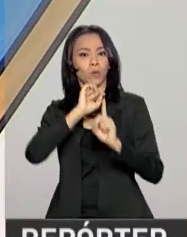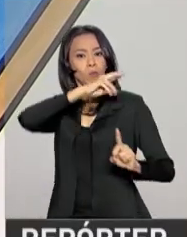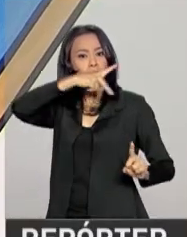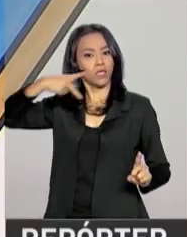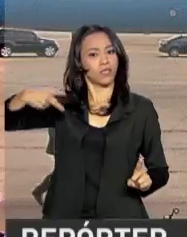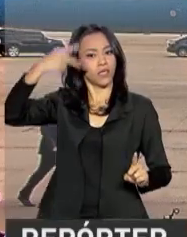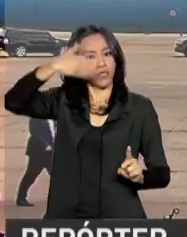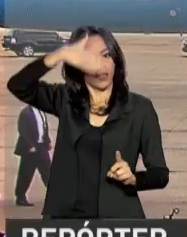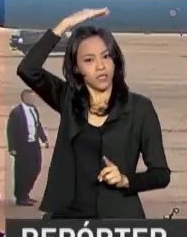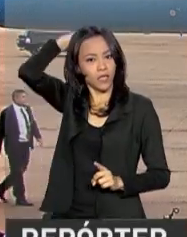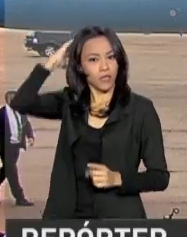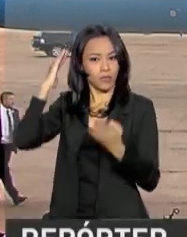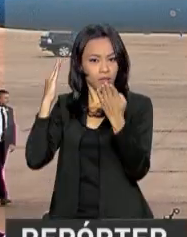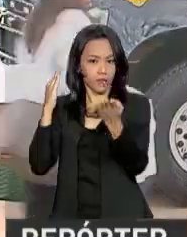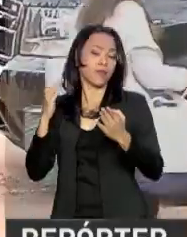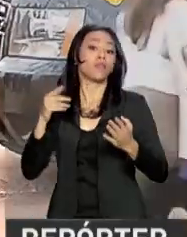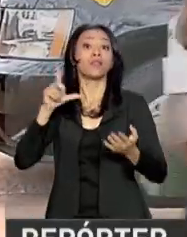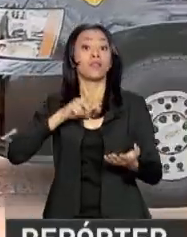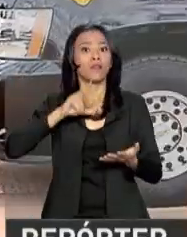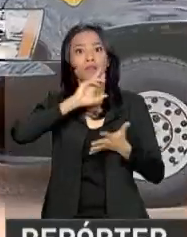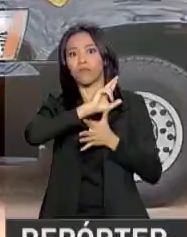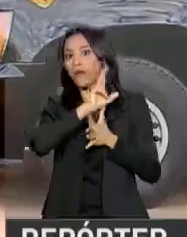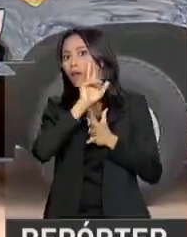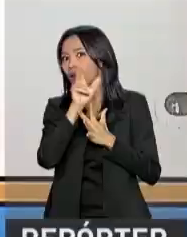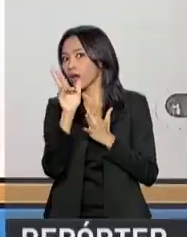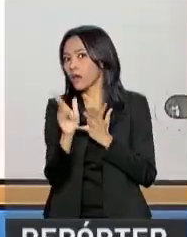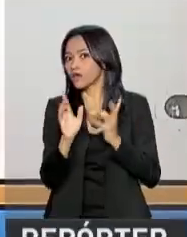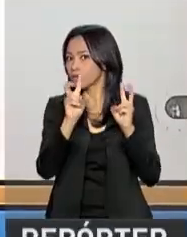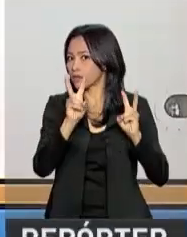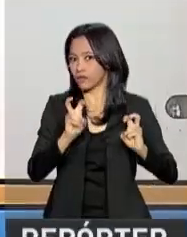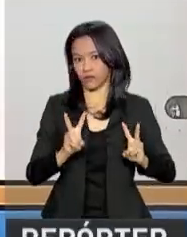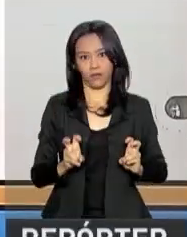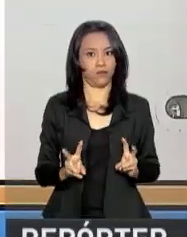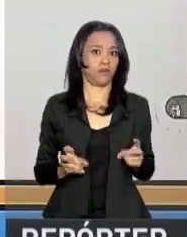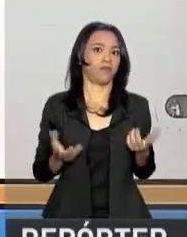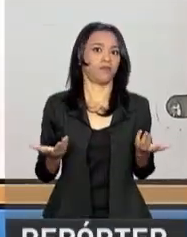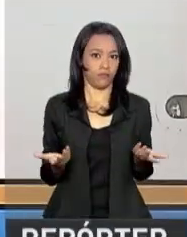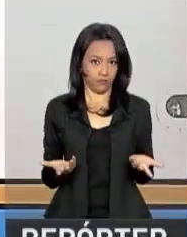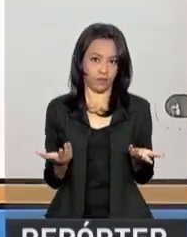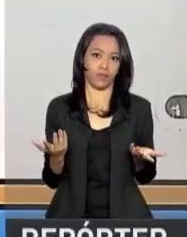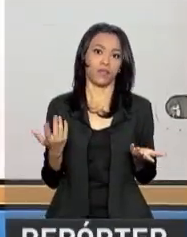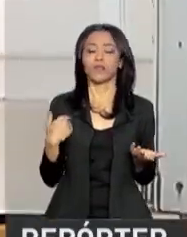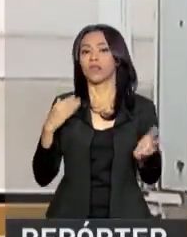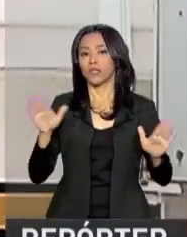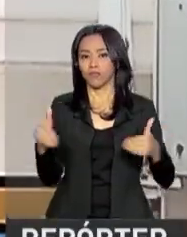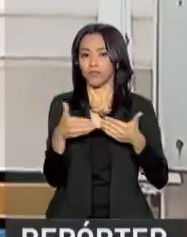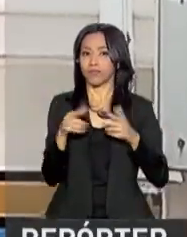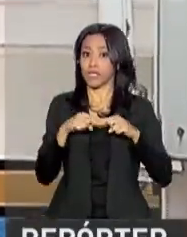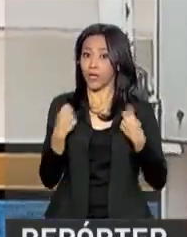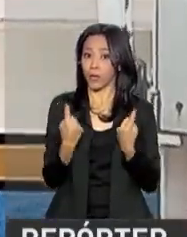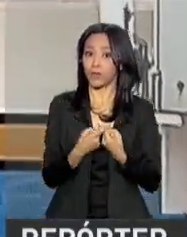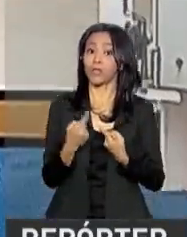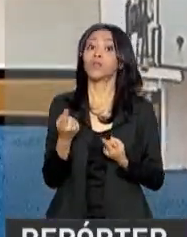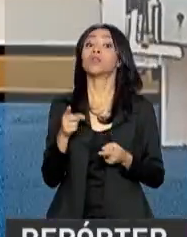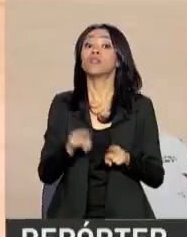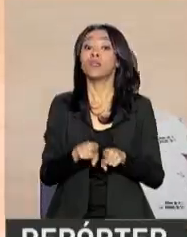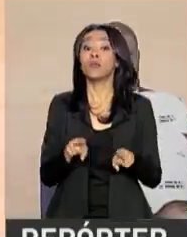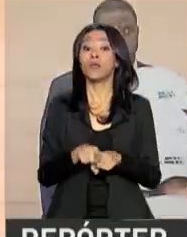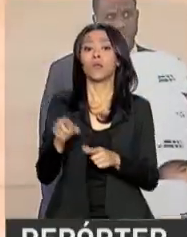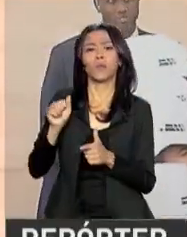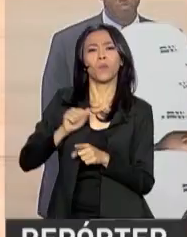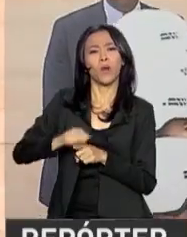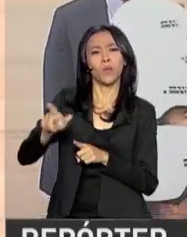você havia comentado é país são vários assuntos nessa agenda eles devem falar sobre vários assuntos entre eles o aluguel da base aérea de